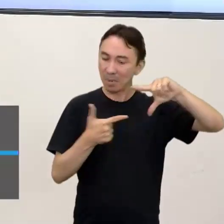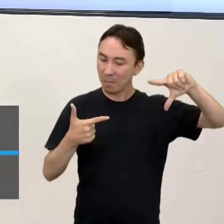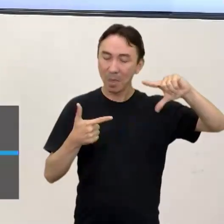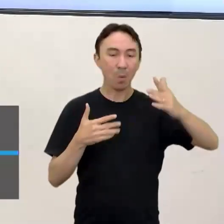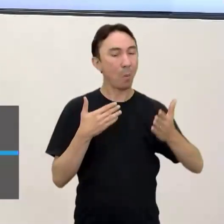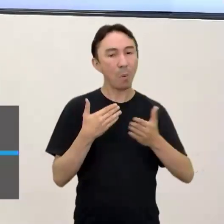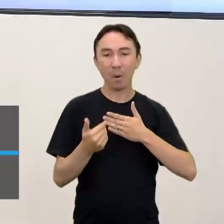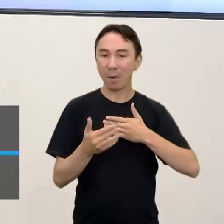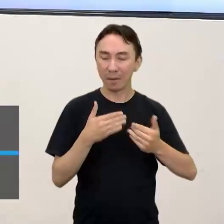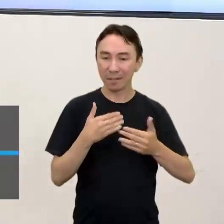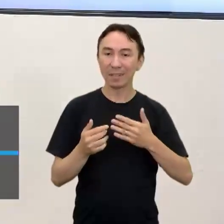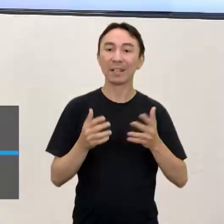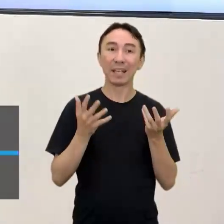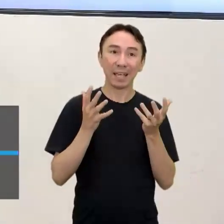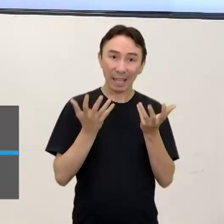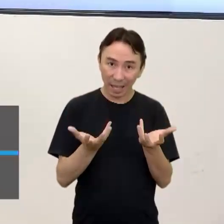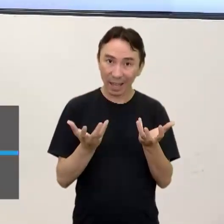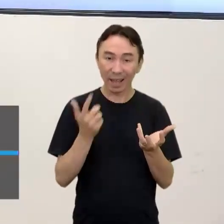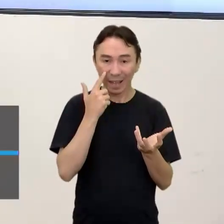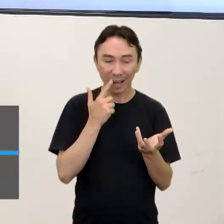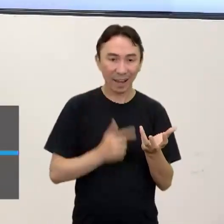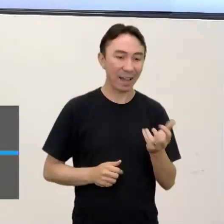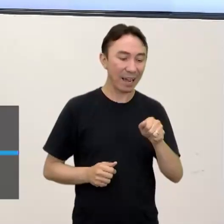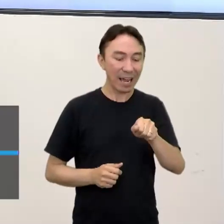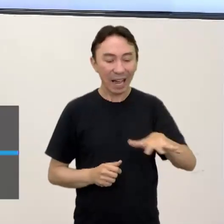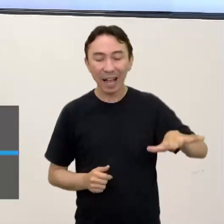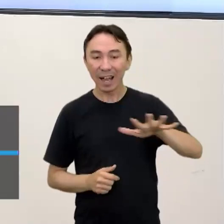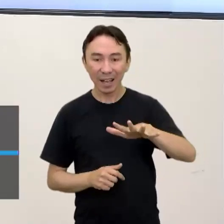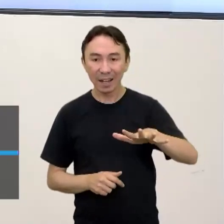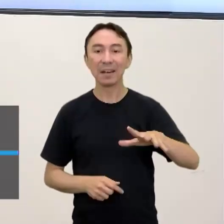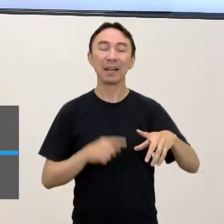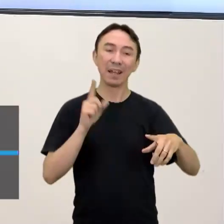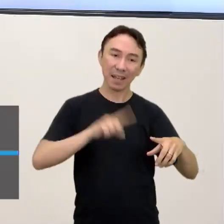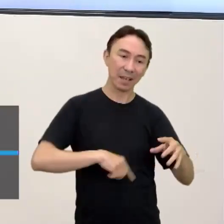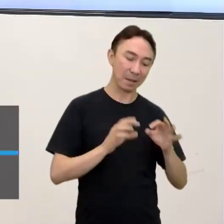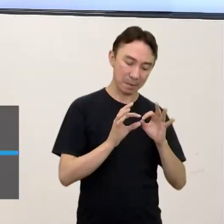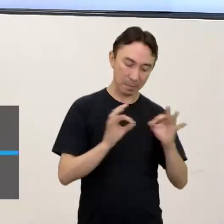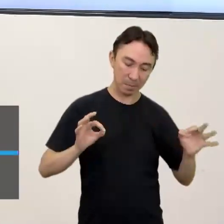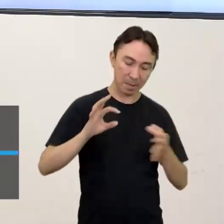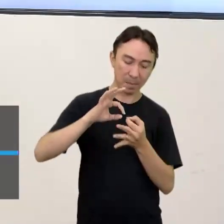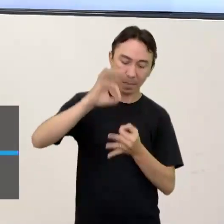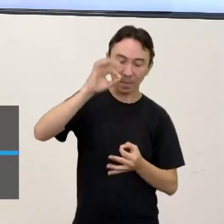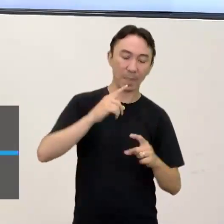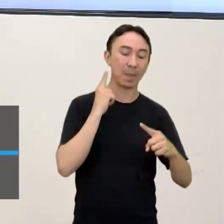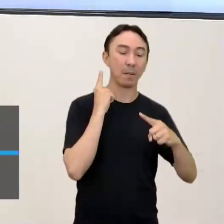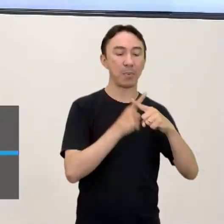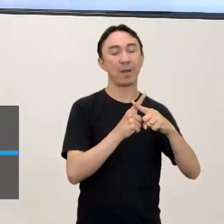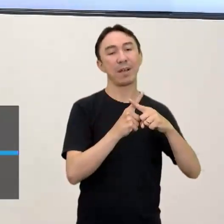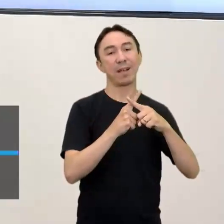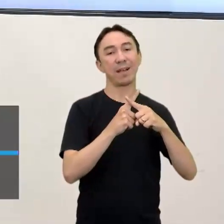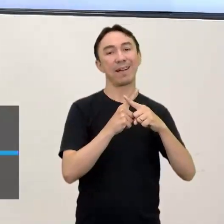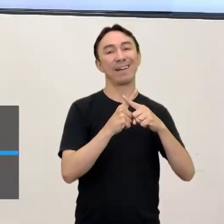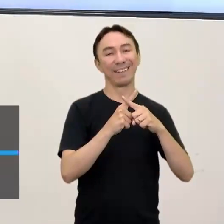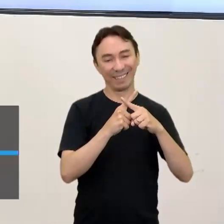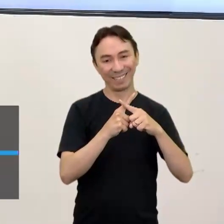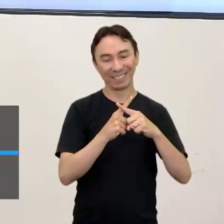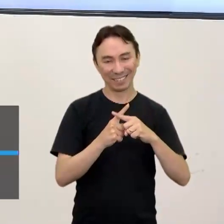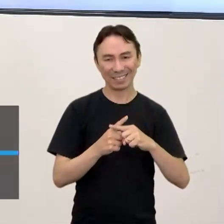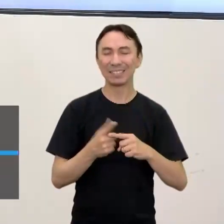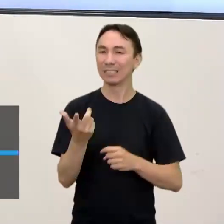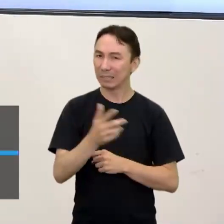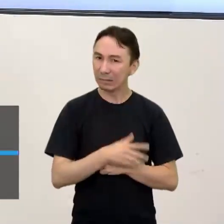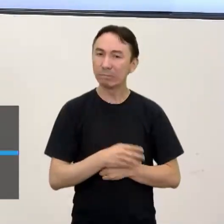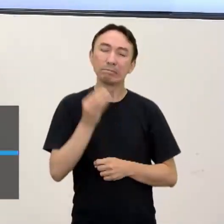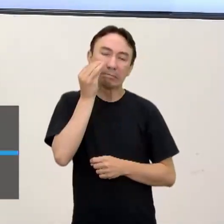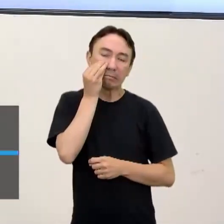dele, para você achar a área, você sempre vai fazer isso. A gente tem fórmula, né? A gente chama de fórmula por quê? Porque fazendo testes,